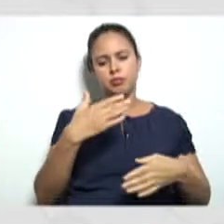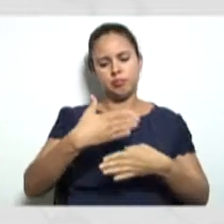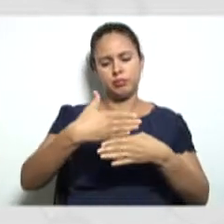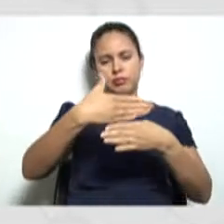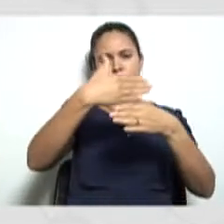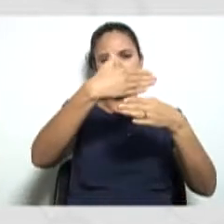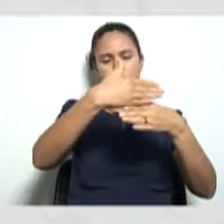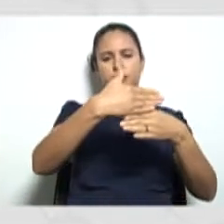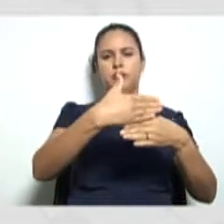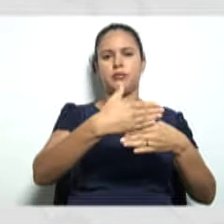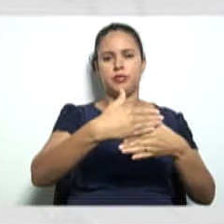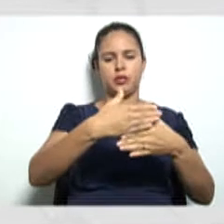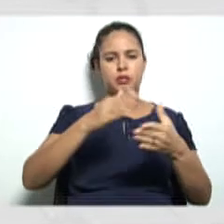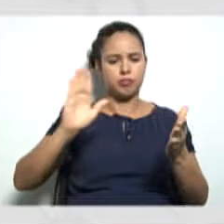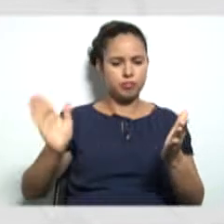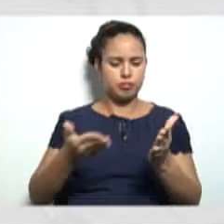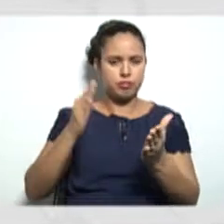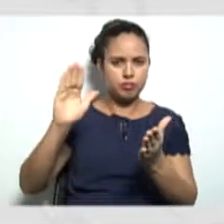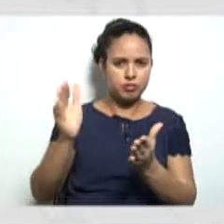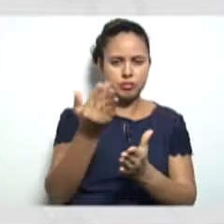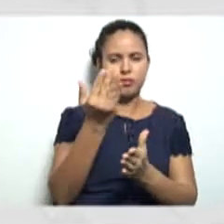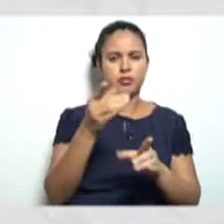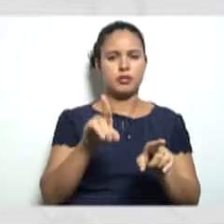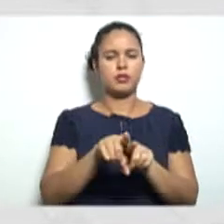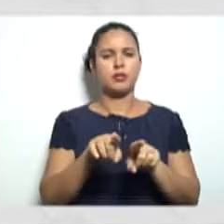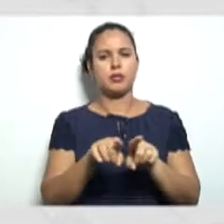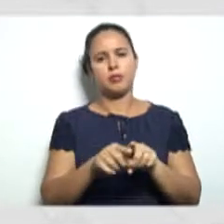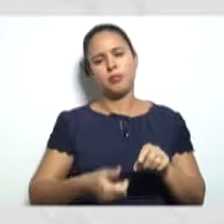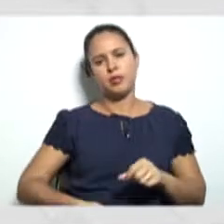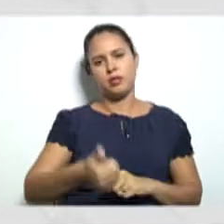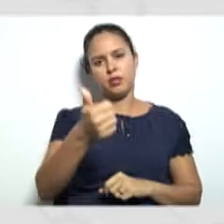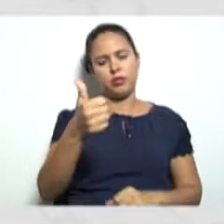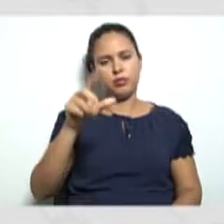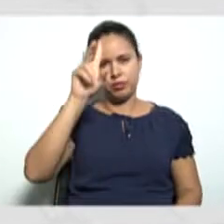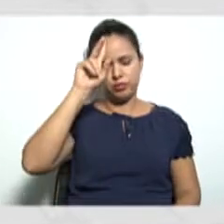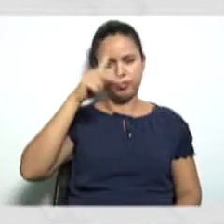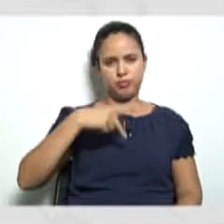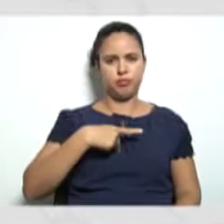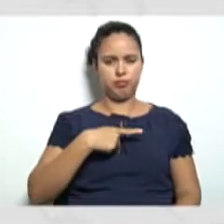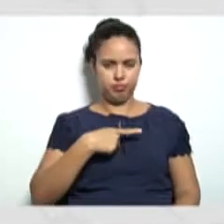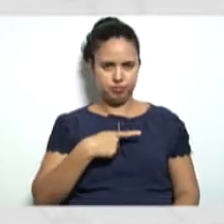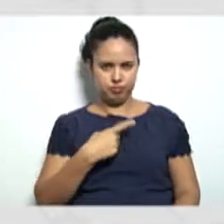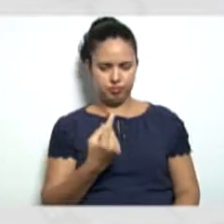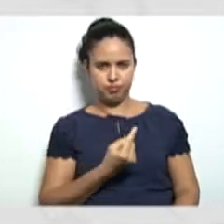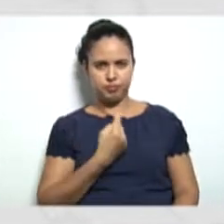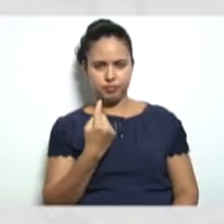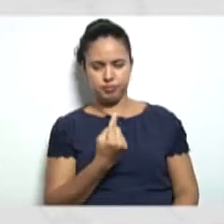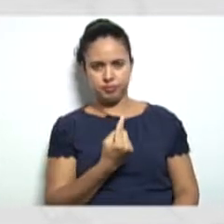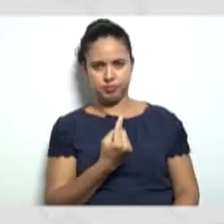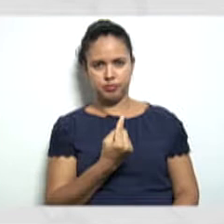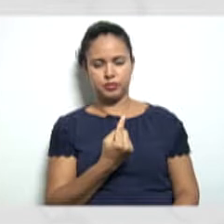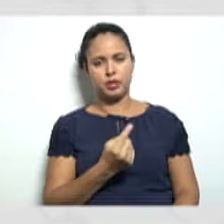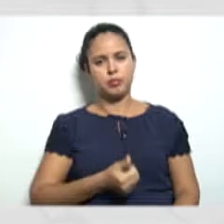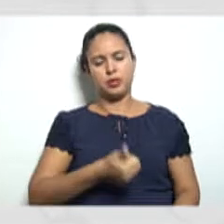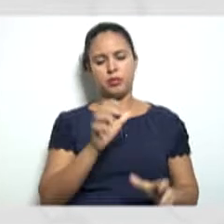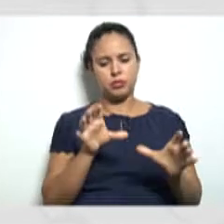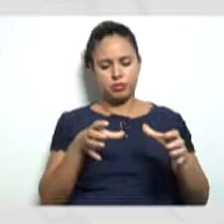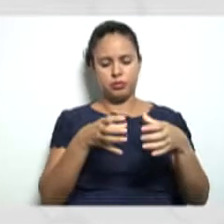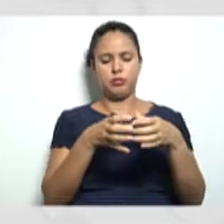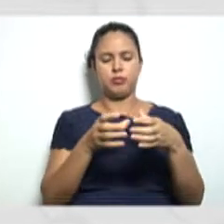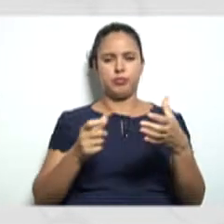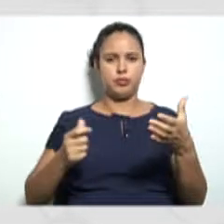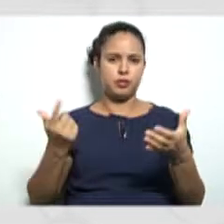um preço melhor. Melhor do que ir lá comprar um milheiro de tijolo só um pouquinho de cimento. Quando a gente compra em quantidade, a gente negocia melhores